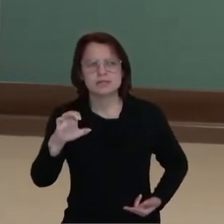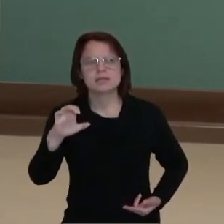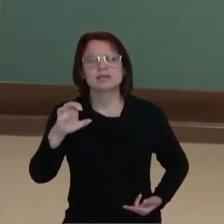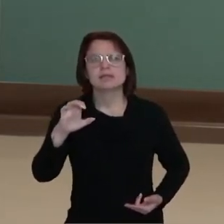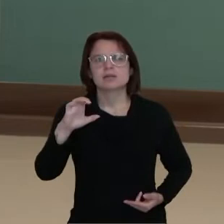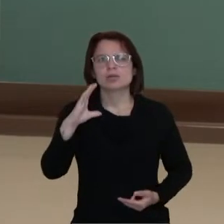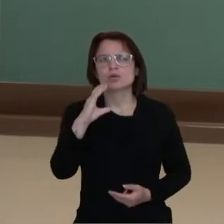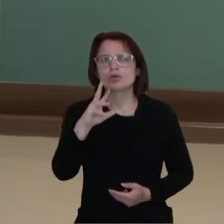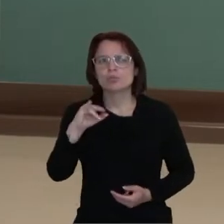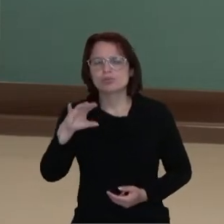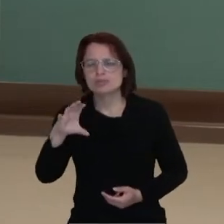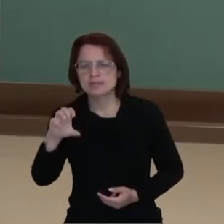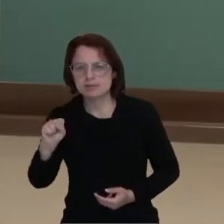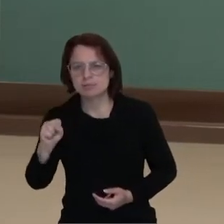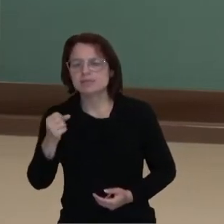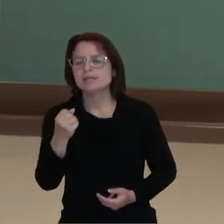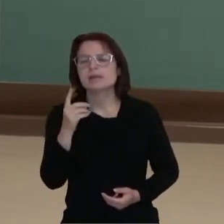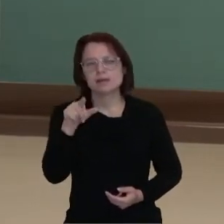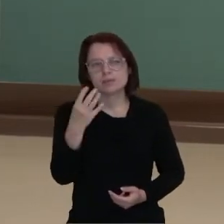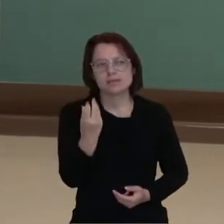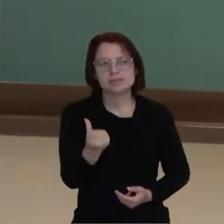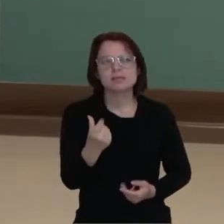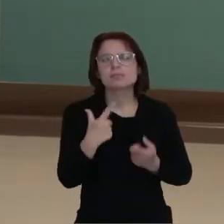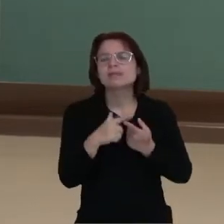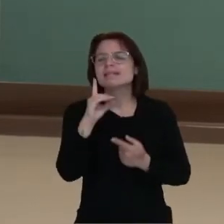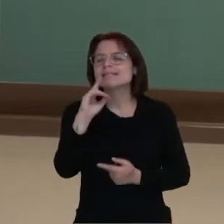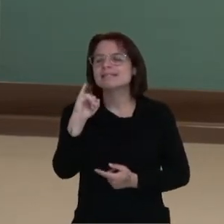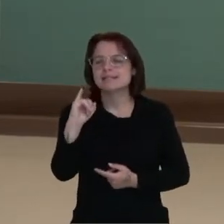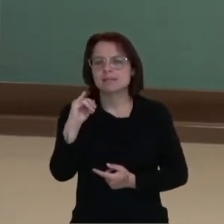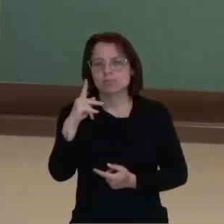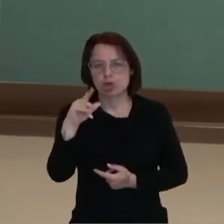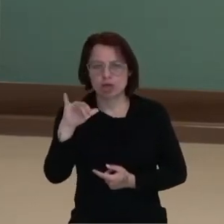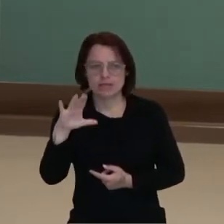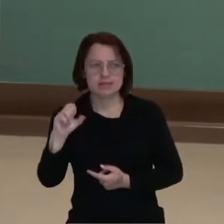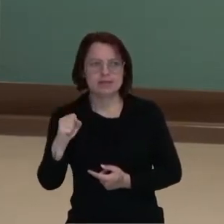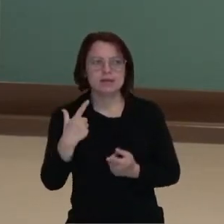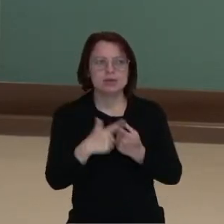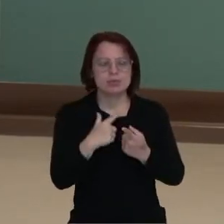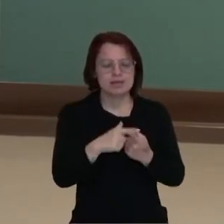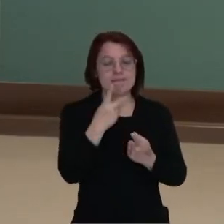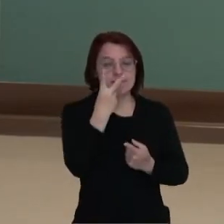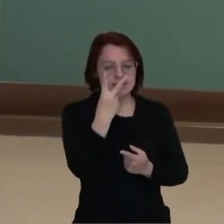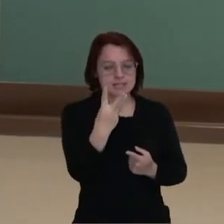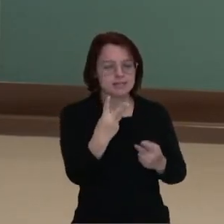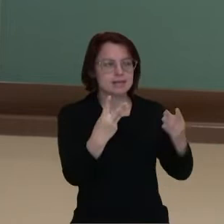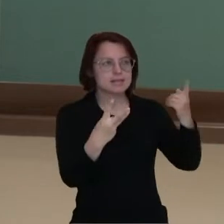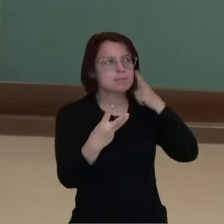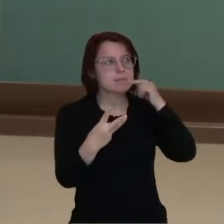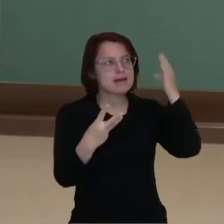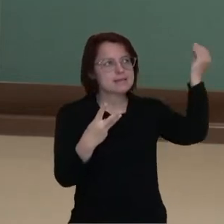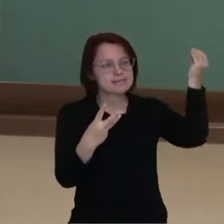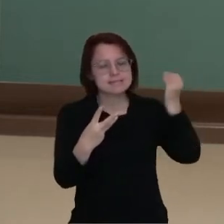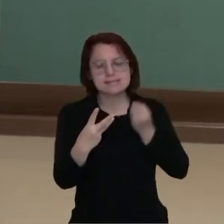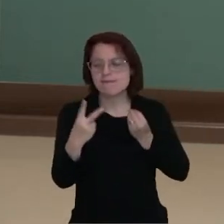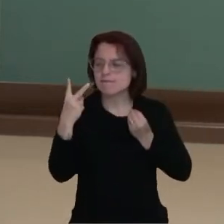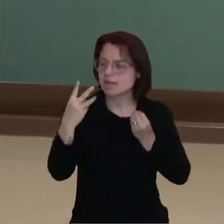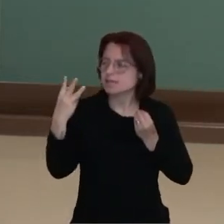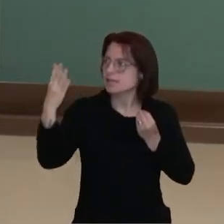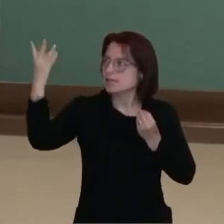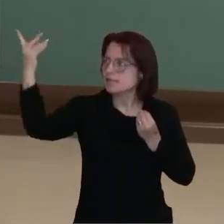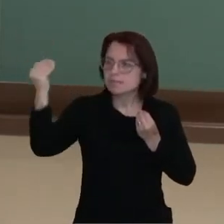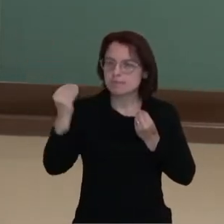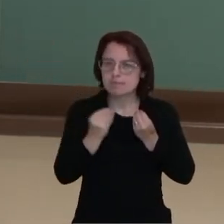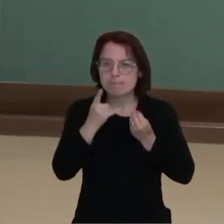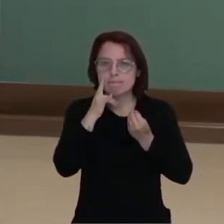Olha, por que número diploide? Porque eu ganhei 23 pares do pai,